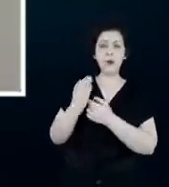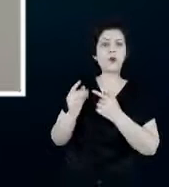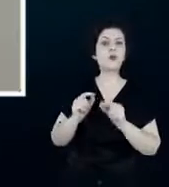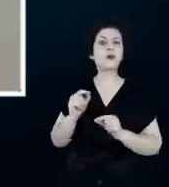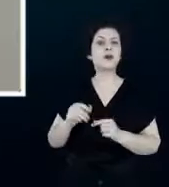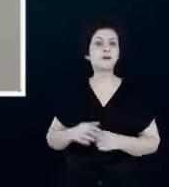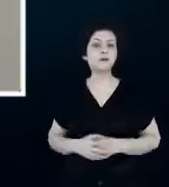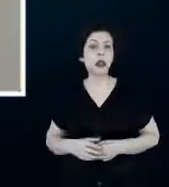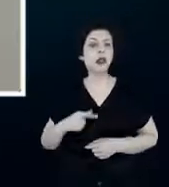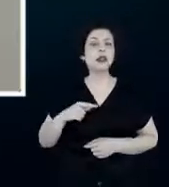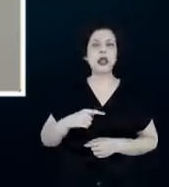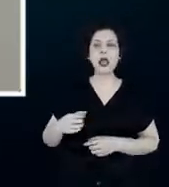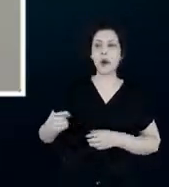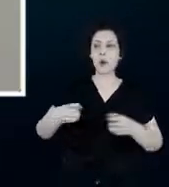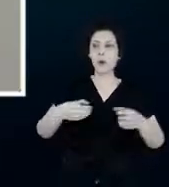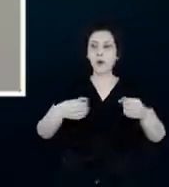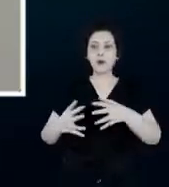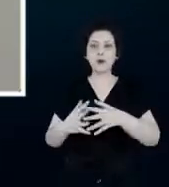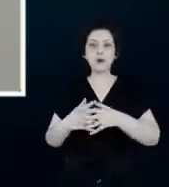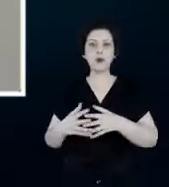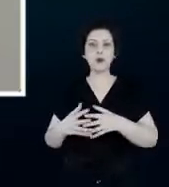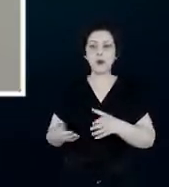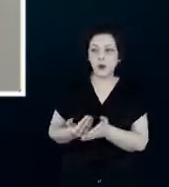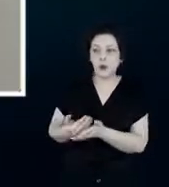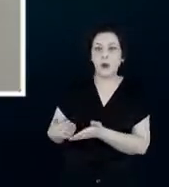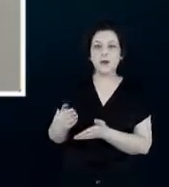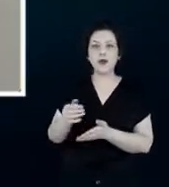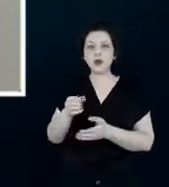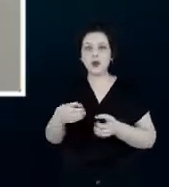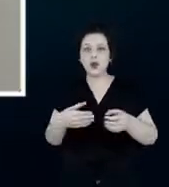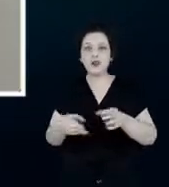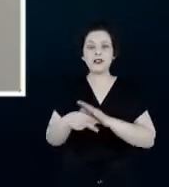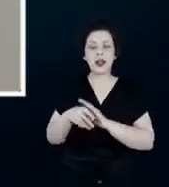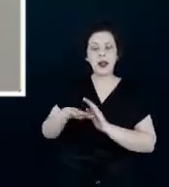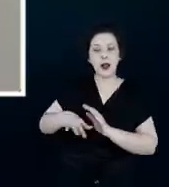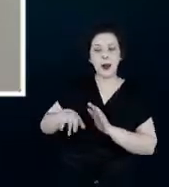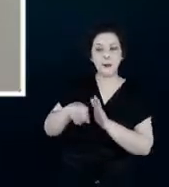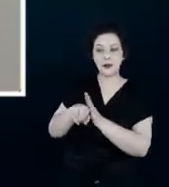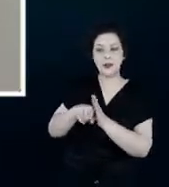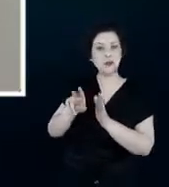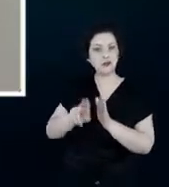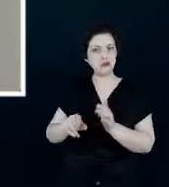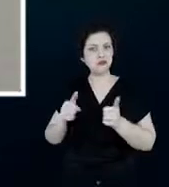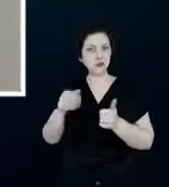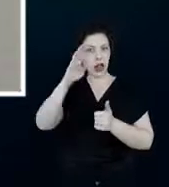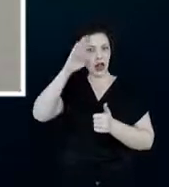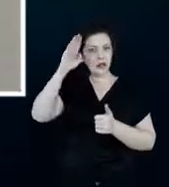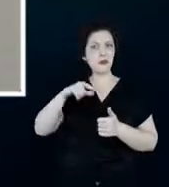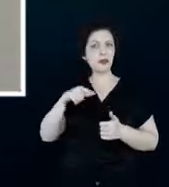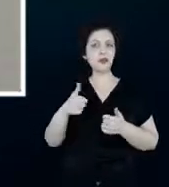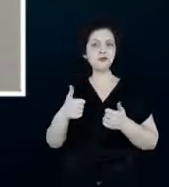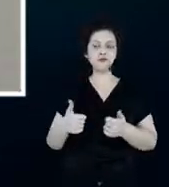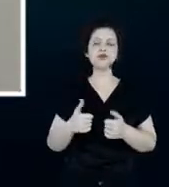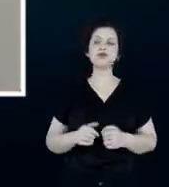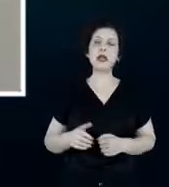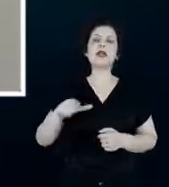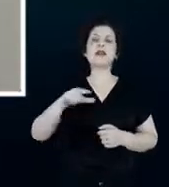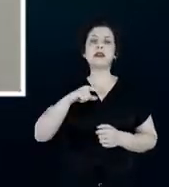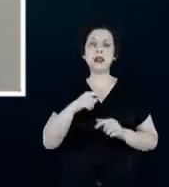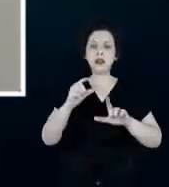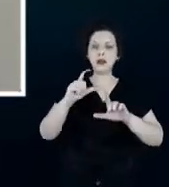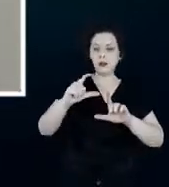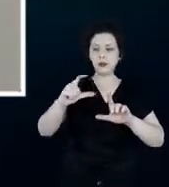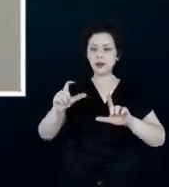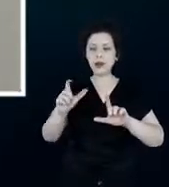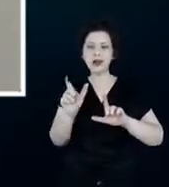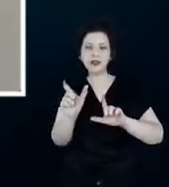tem muita inovação no começo, né, da cadeia de inovação, na parte de pesquisa universitária, acadêmica. Tem um pedaço aqui na parte